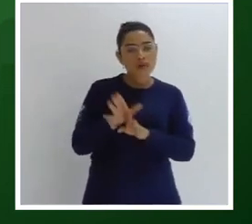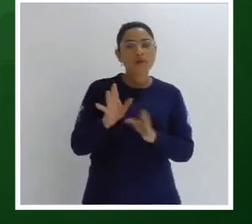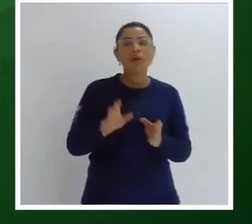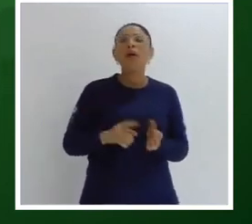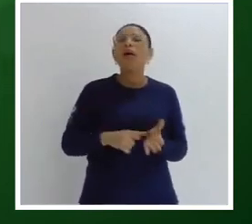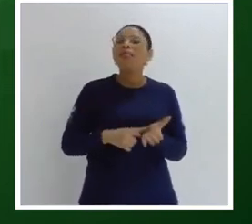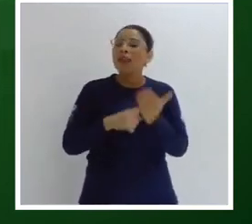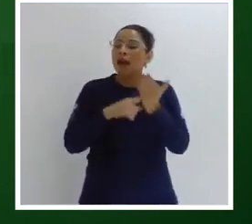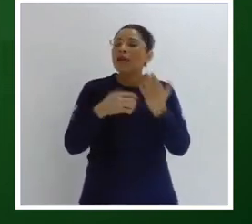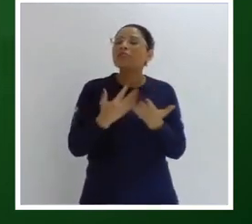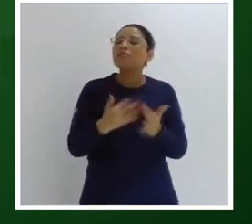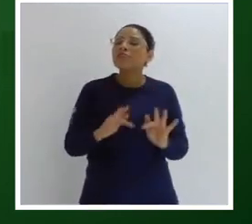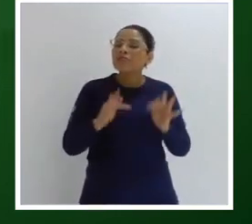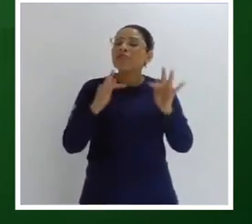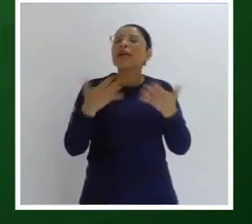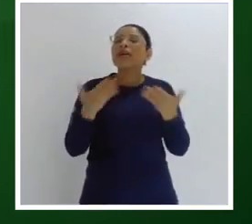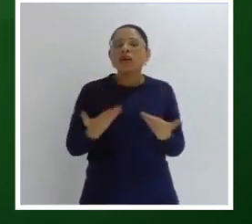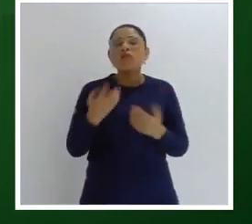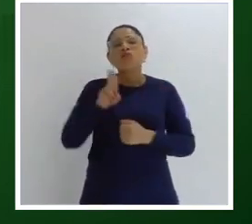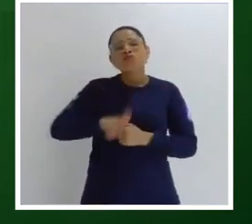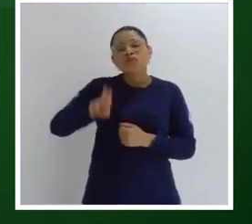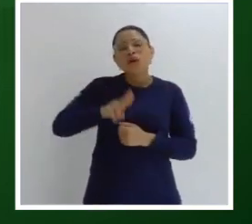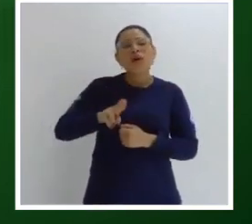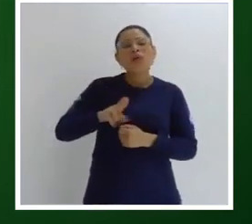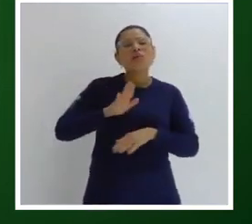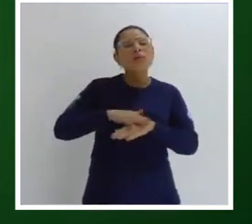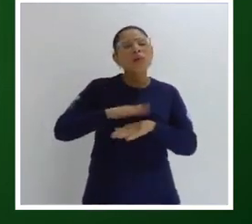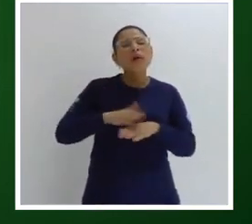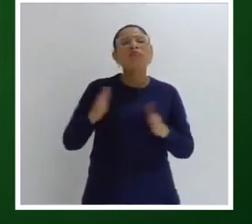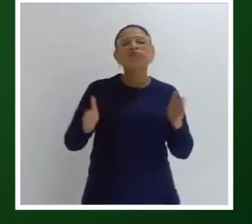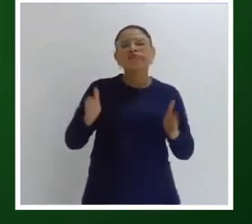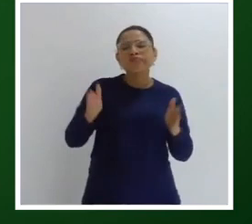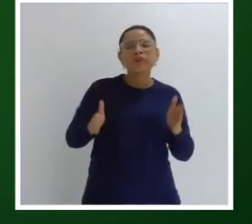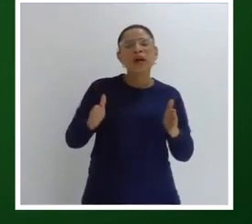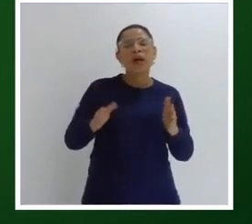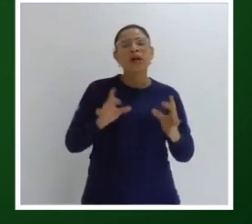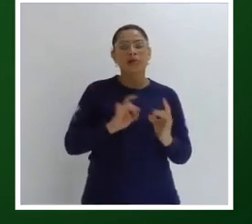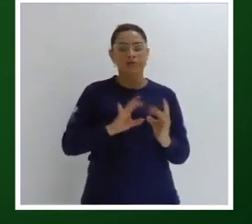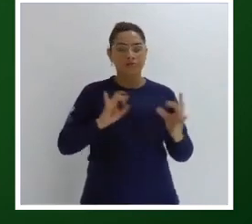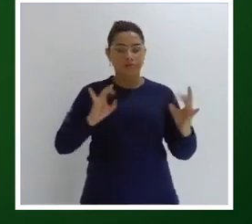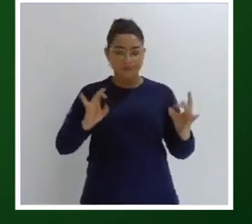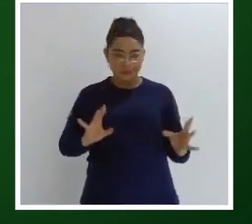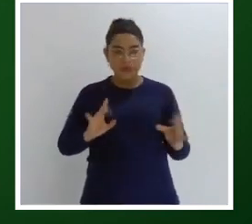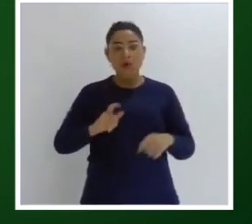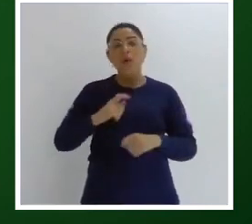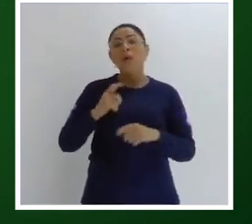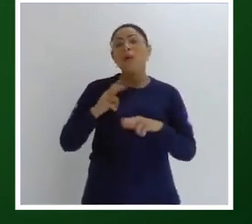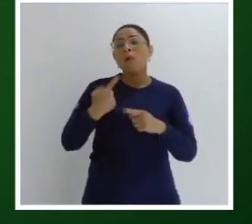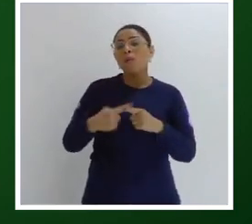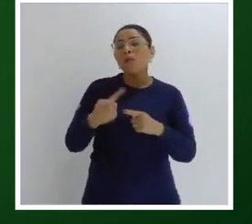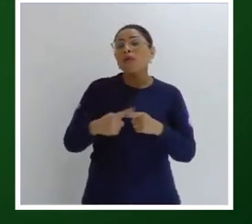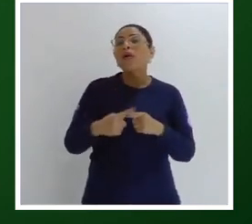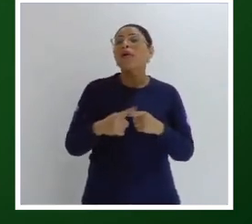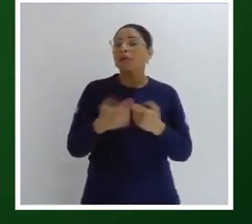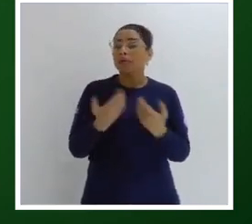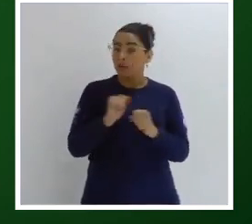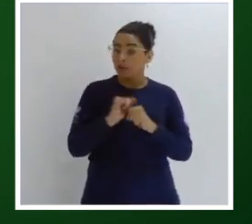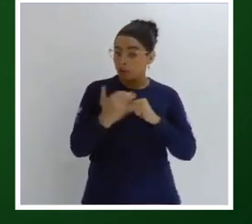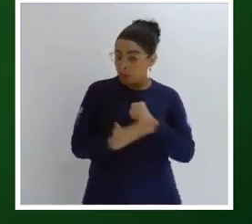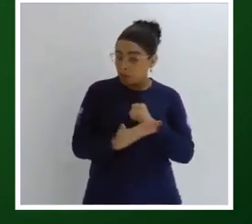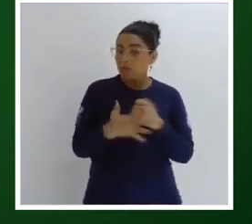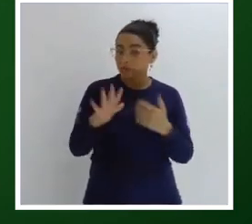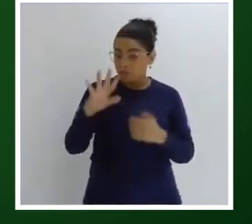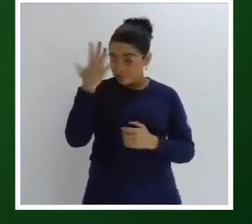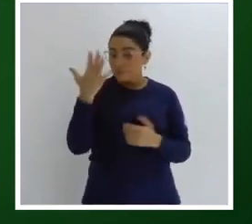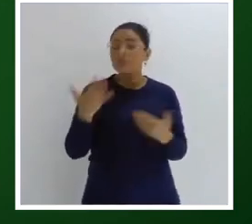nós usamos muito isso na época das formações online por conta da pandemia e esses profissionais eles